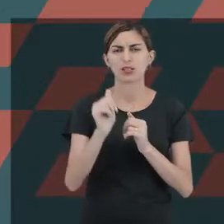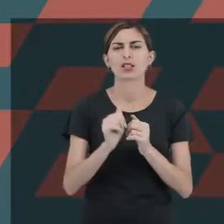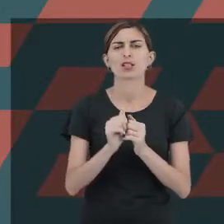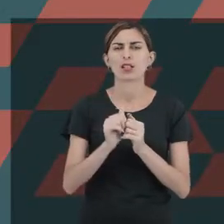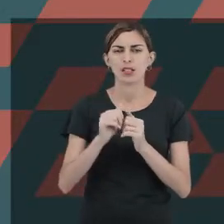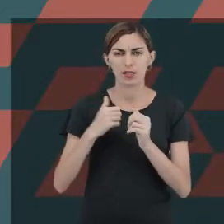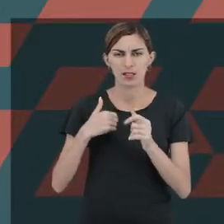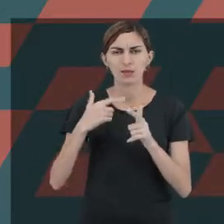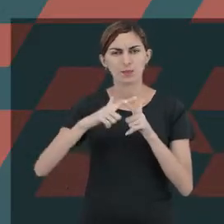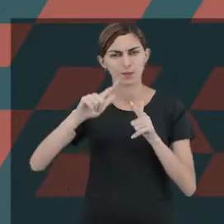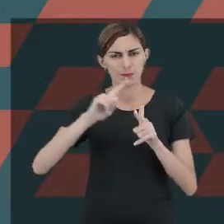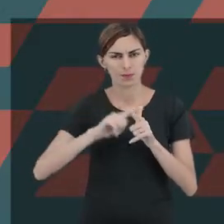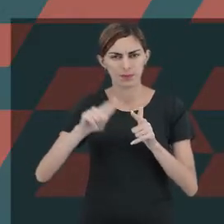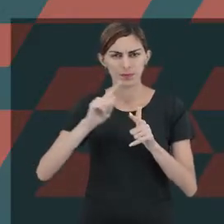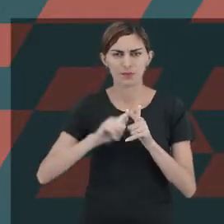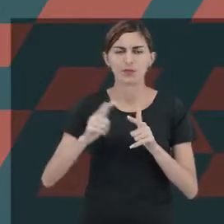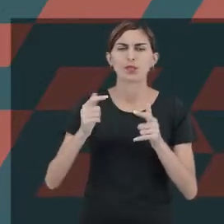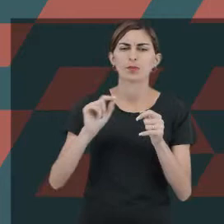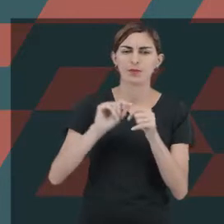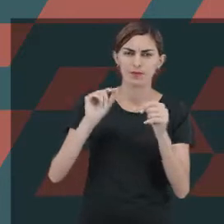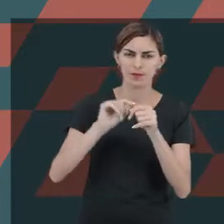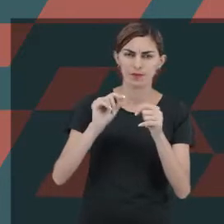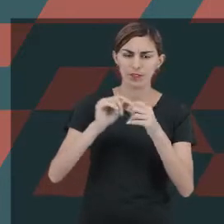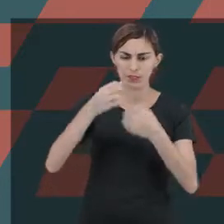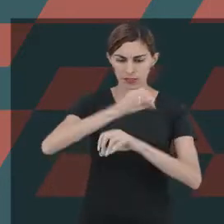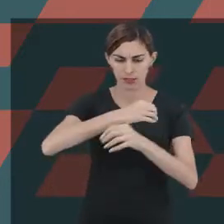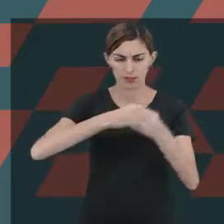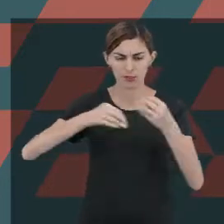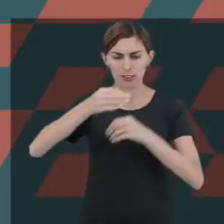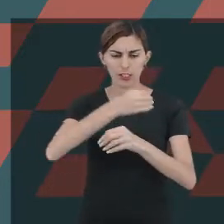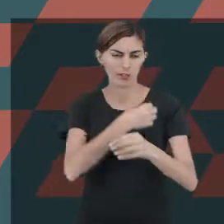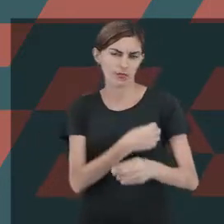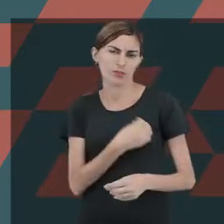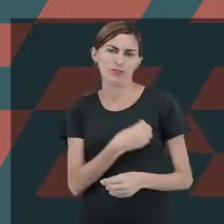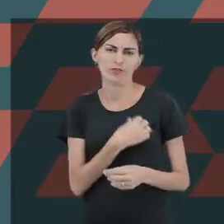interferir com a sinalização que faz com que a célula se mantenha viva, ele vai